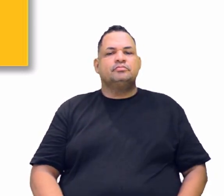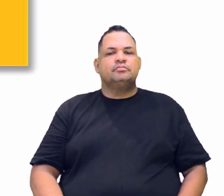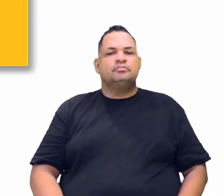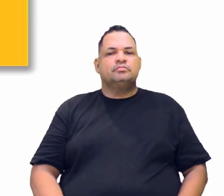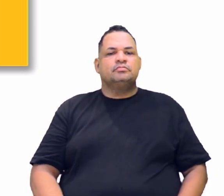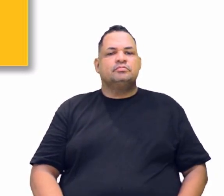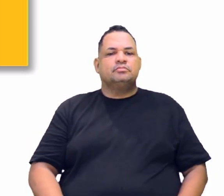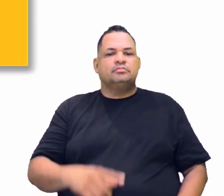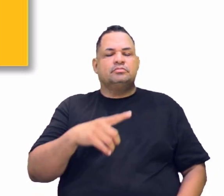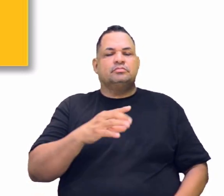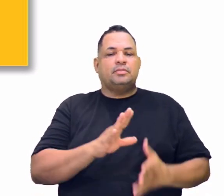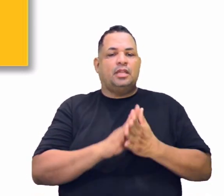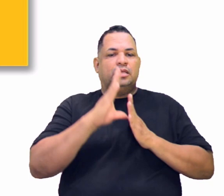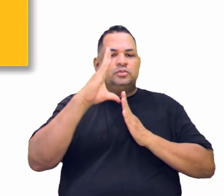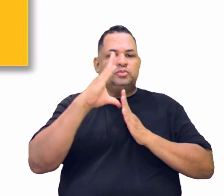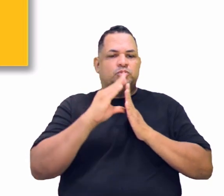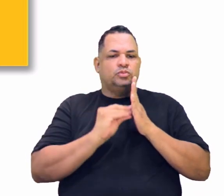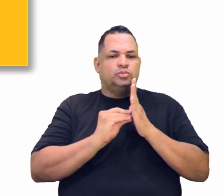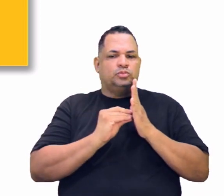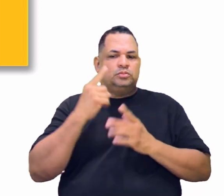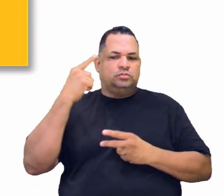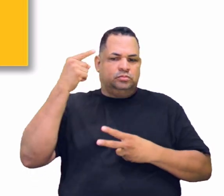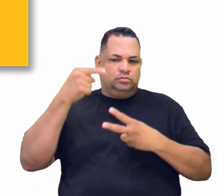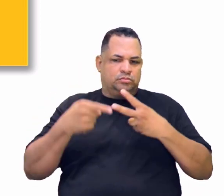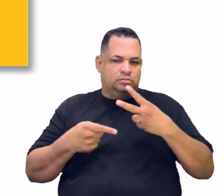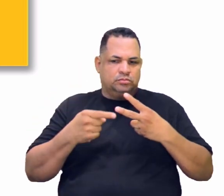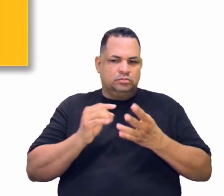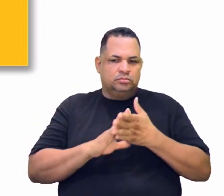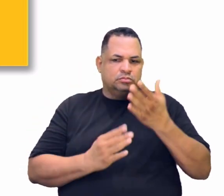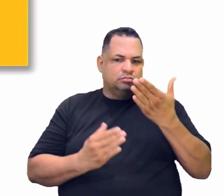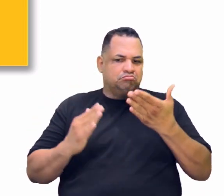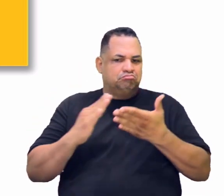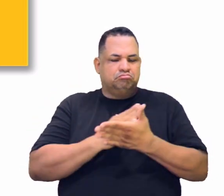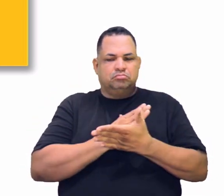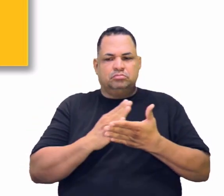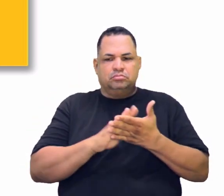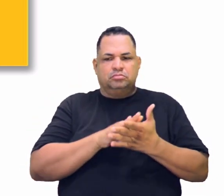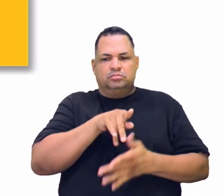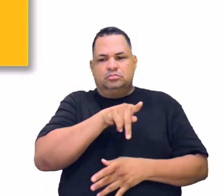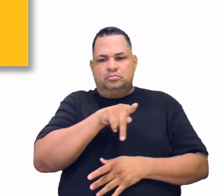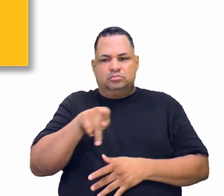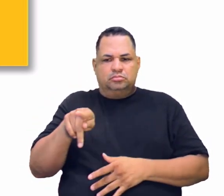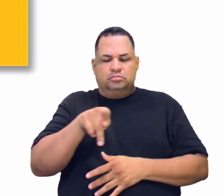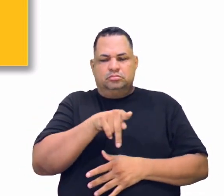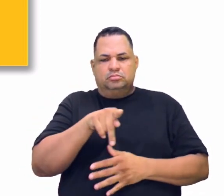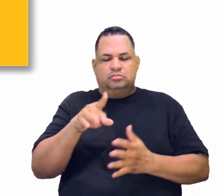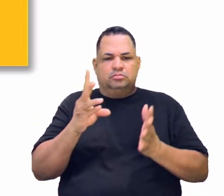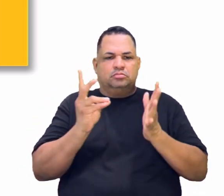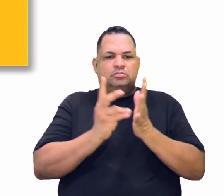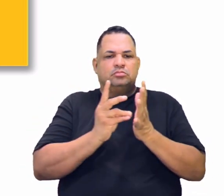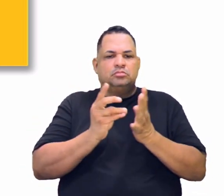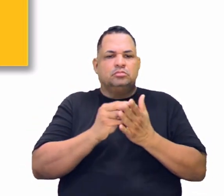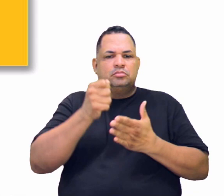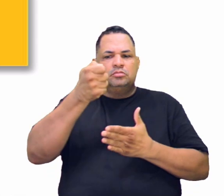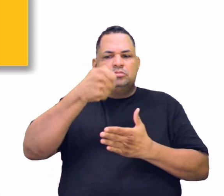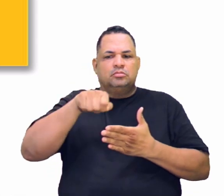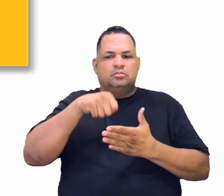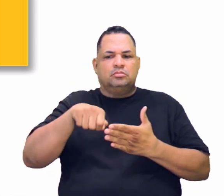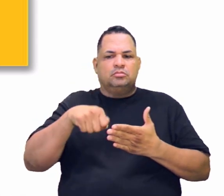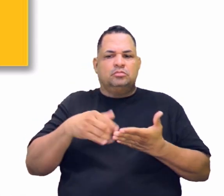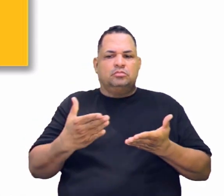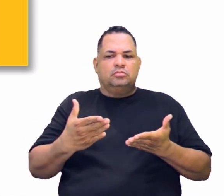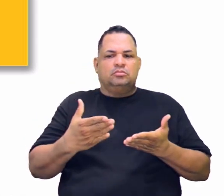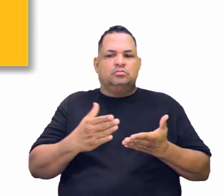Inclusive, esse conteúdo aqui, alguns colegas, professores indígenas, corrigiram no passado, porque,